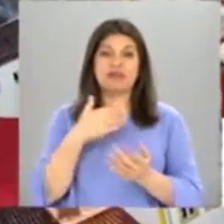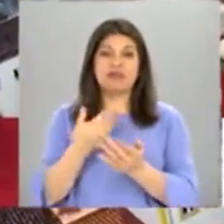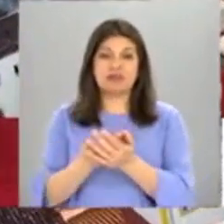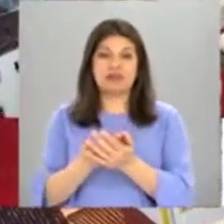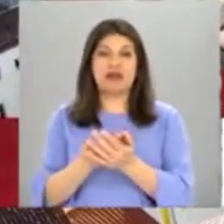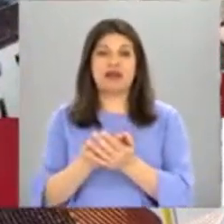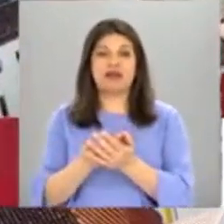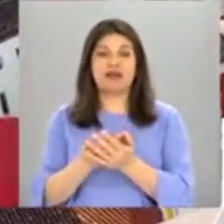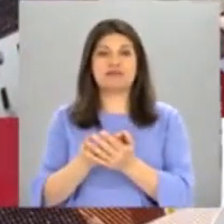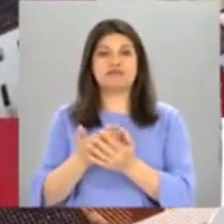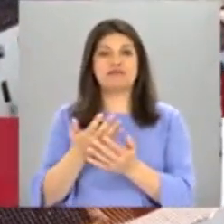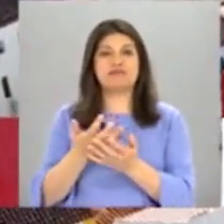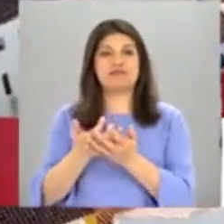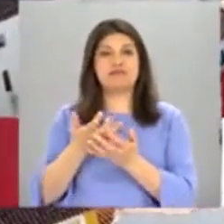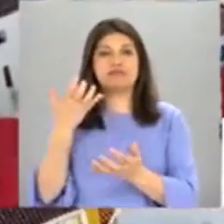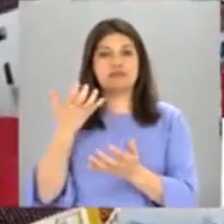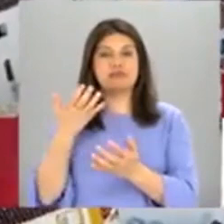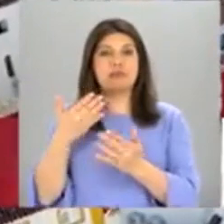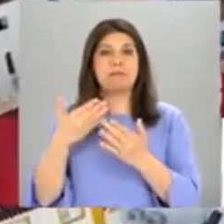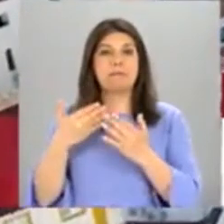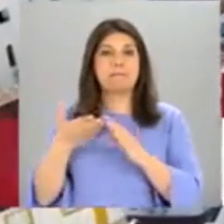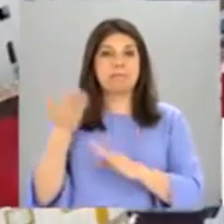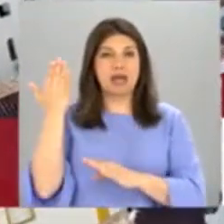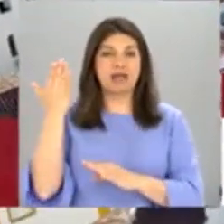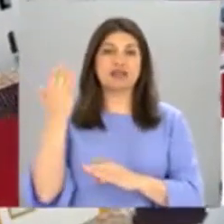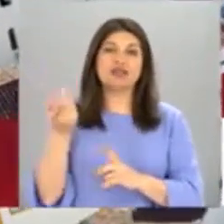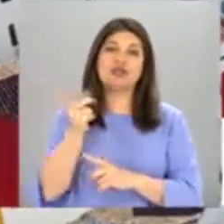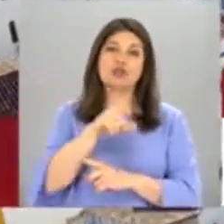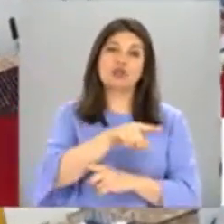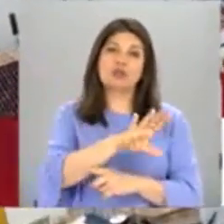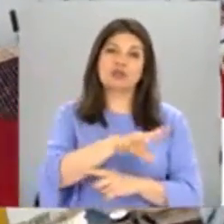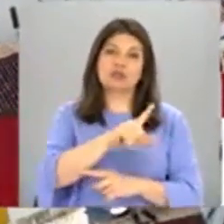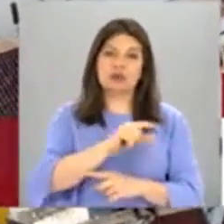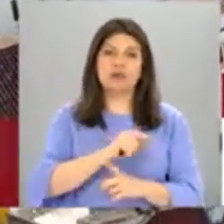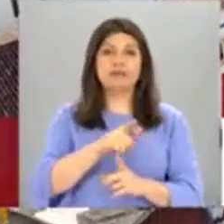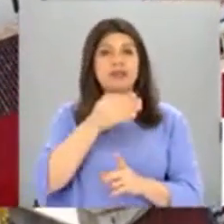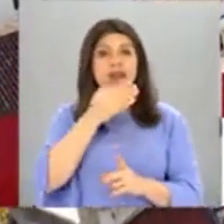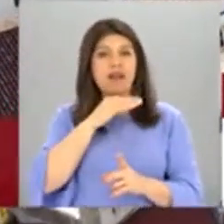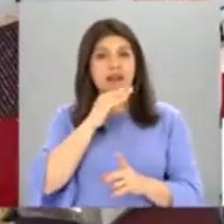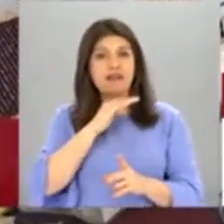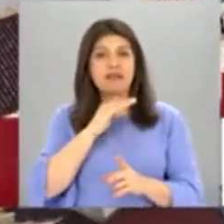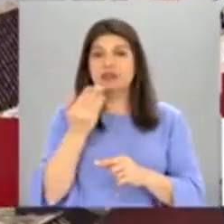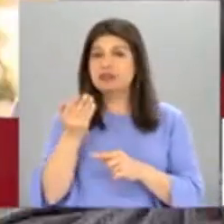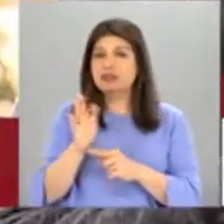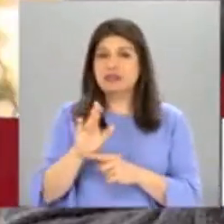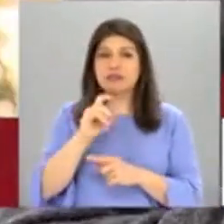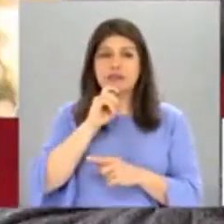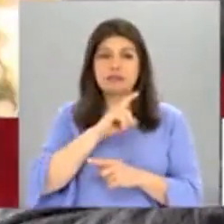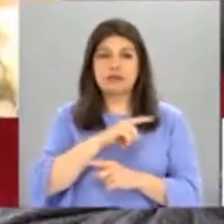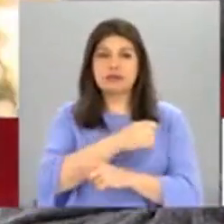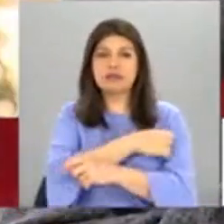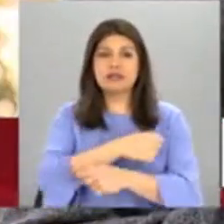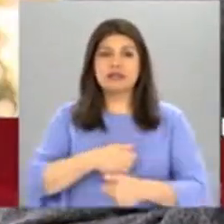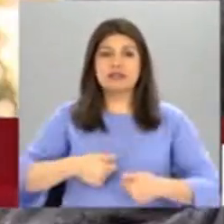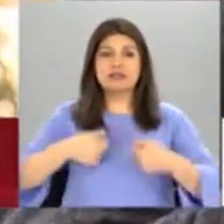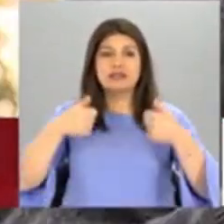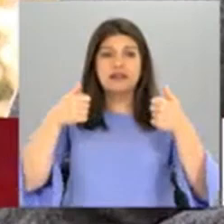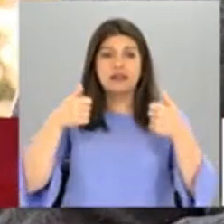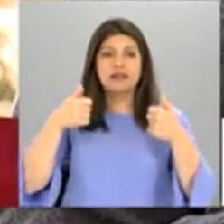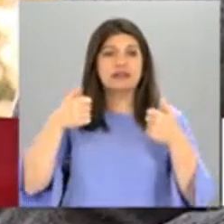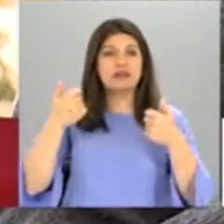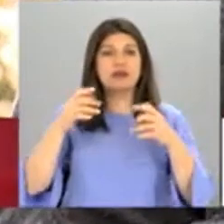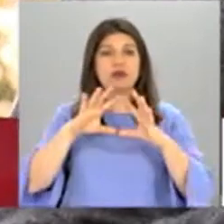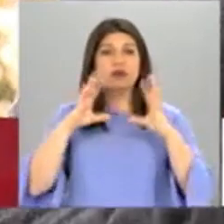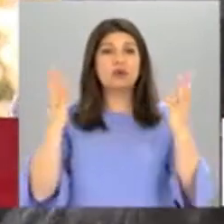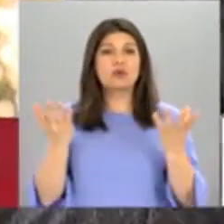do que se calhar aconteceu no mercado de habitação em Lisboa. Évora pode tornar-se, por exemplo, uma cidade que entre no mercado global de